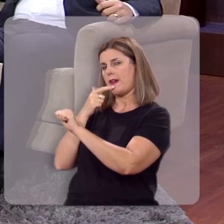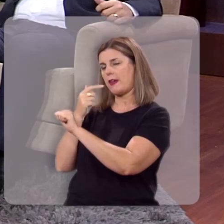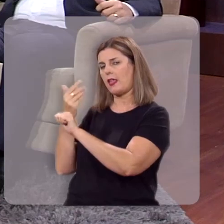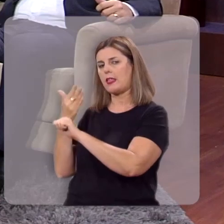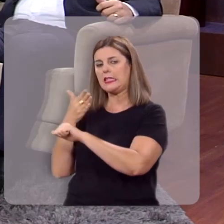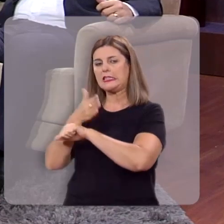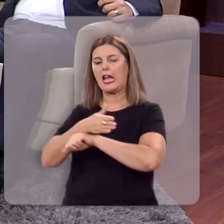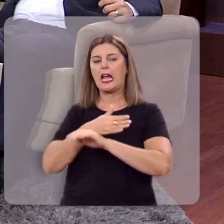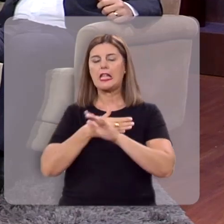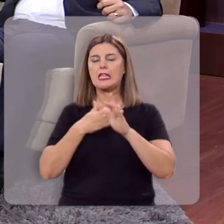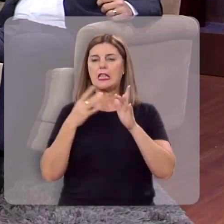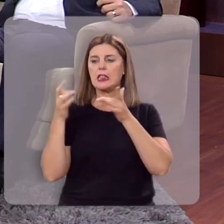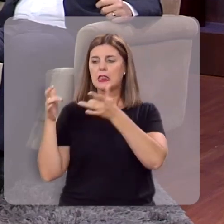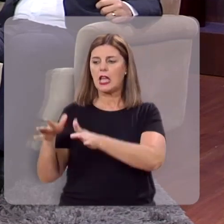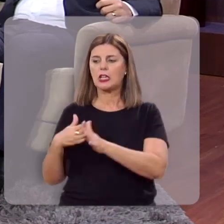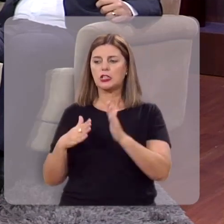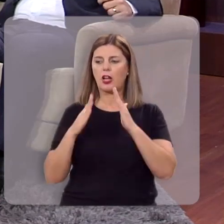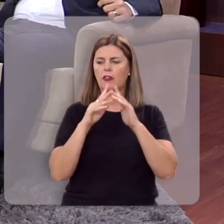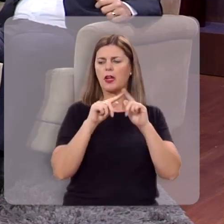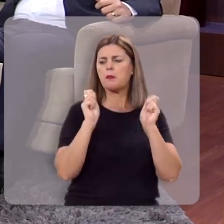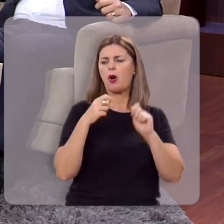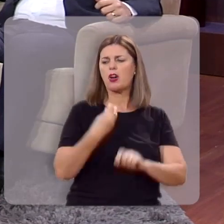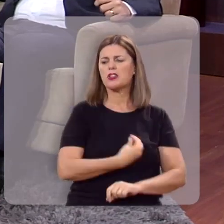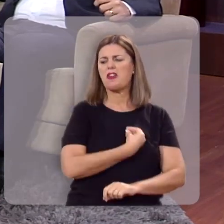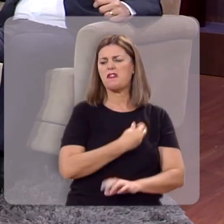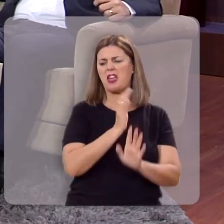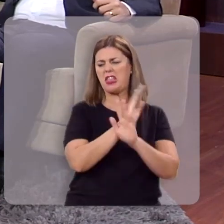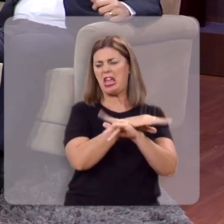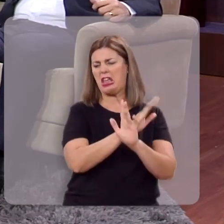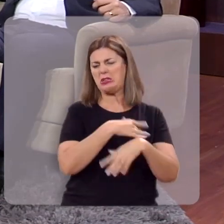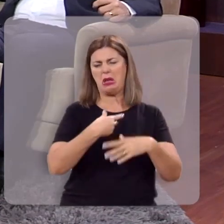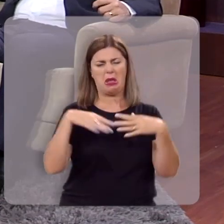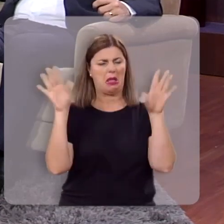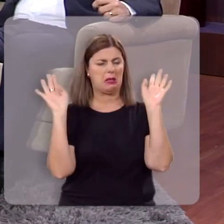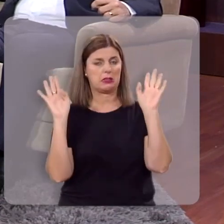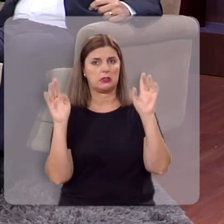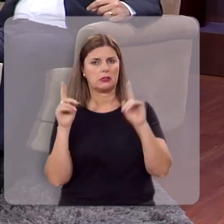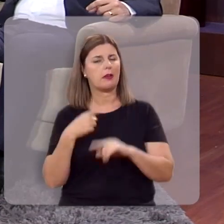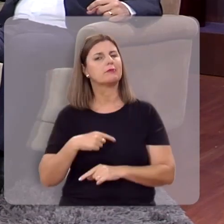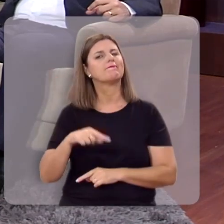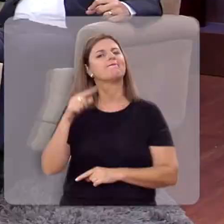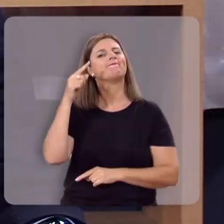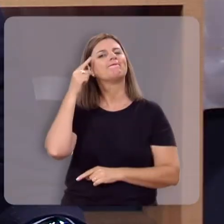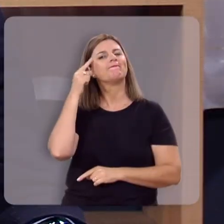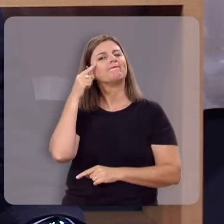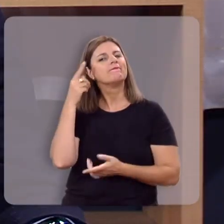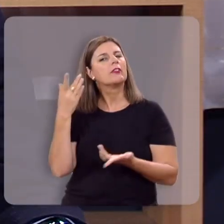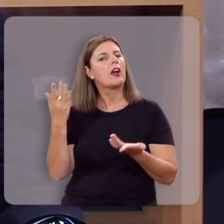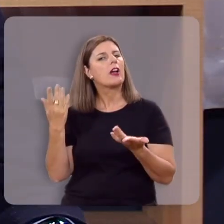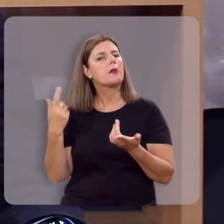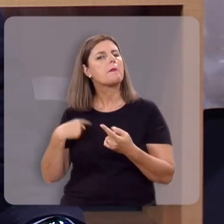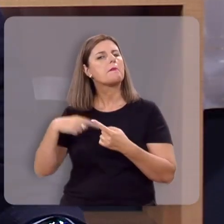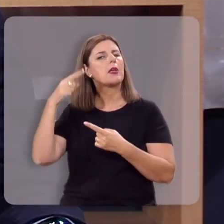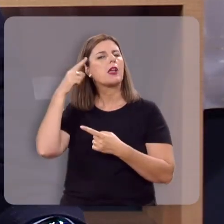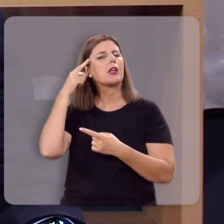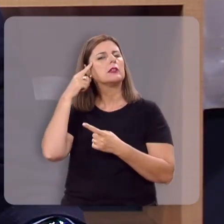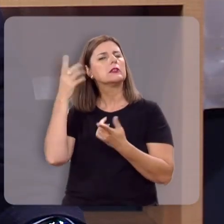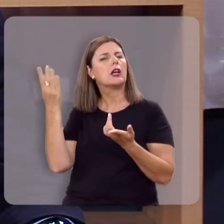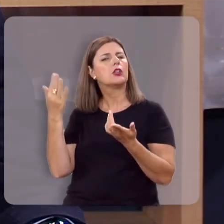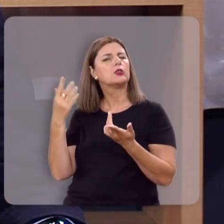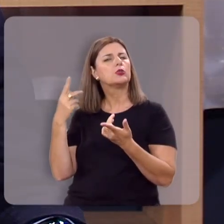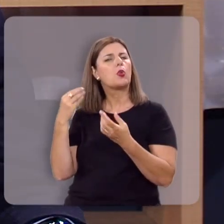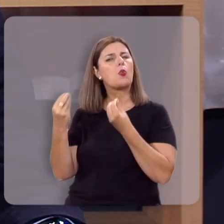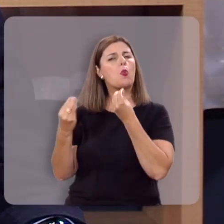Oh! Mas saindo dos portões da igreja, você podia viver do jeito que quisesse. E como você levantou bem, a perspectiva